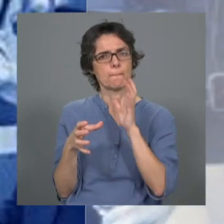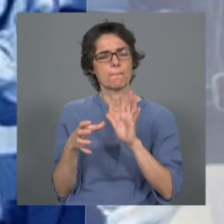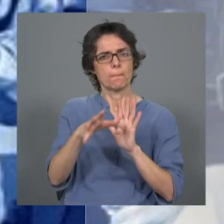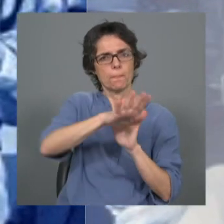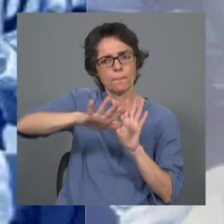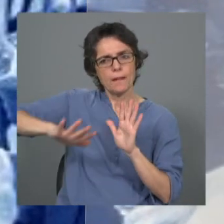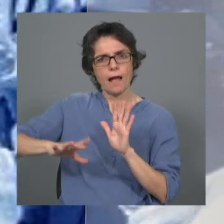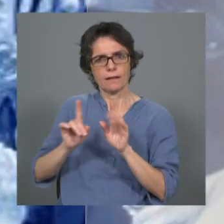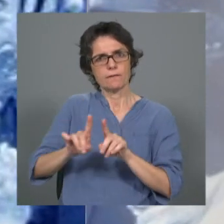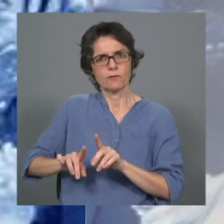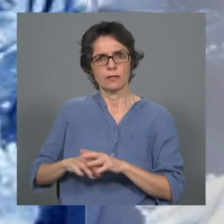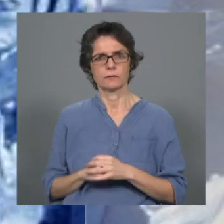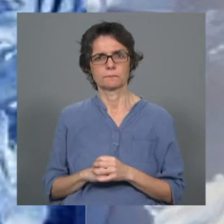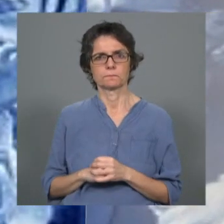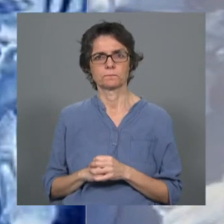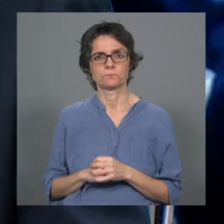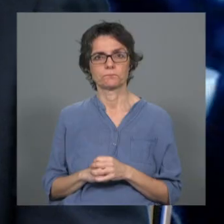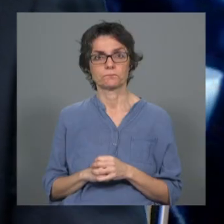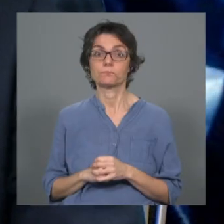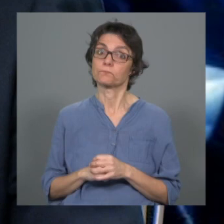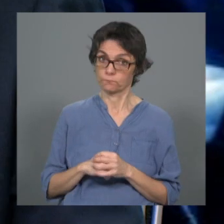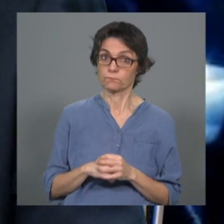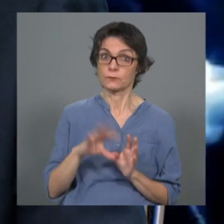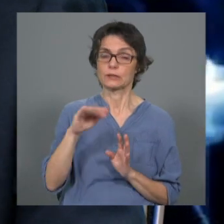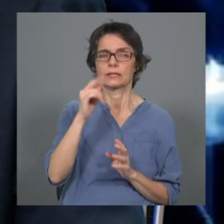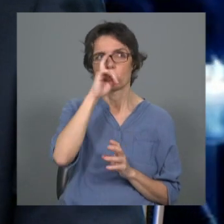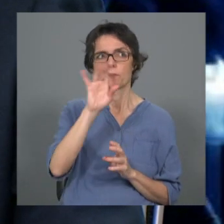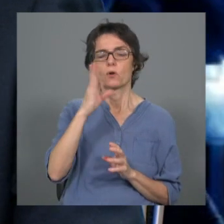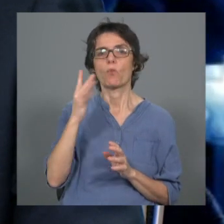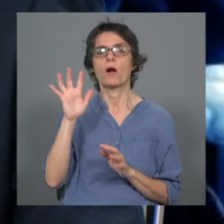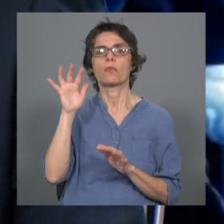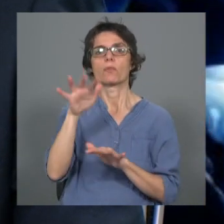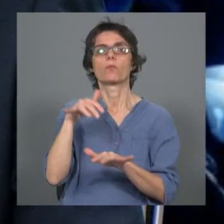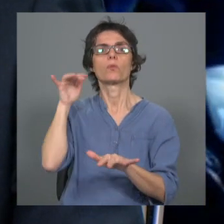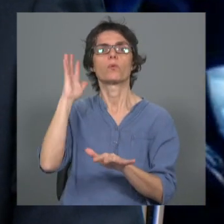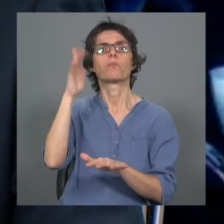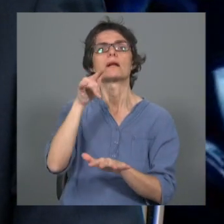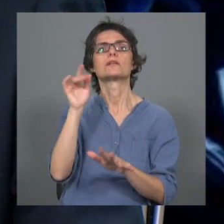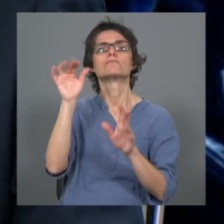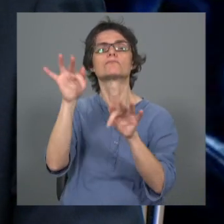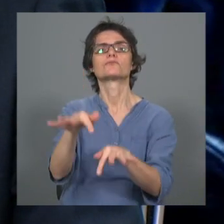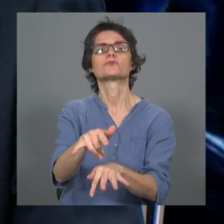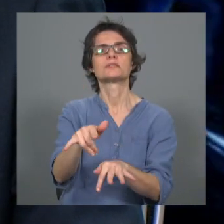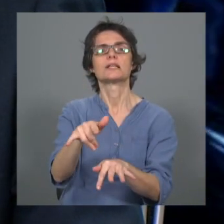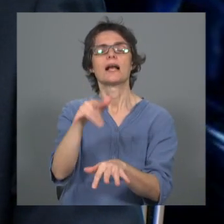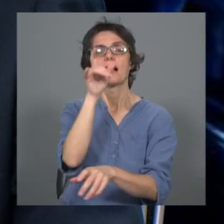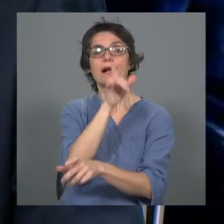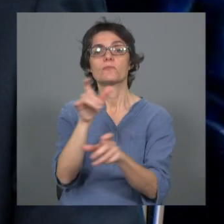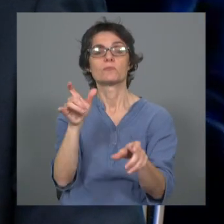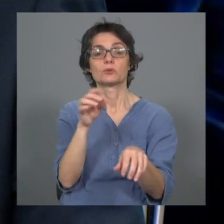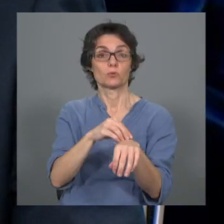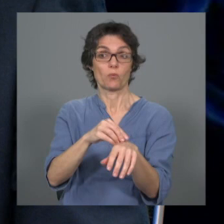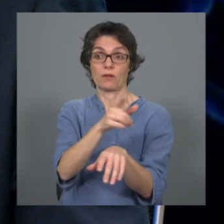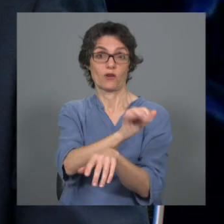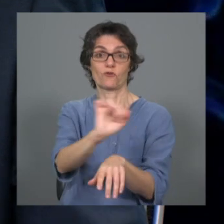Diocese. Aliás, quando terminou a Assembleia, uma das palavras que se ouvia na Assembleia, dos testemunhos dos fiéis,